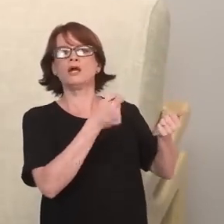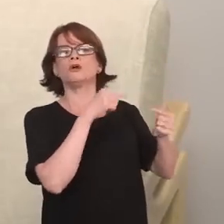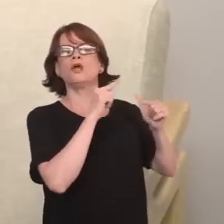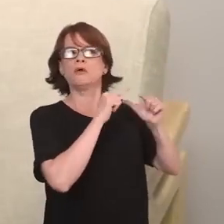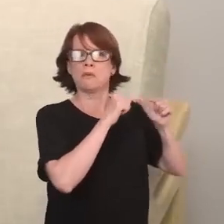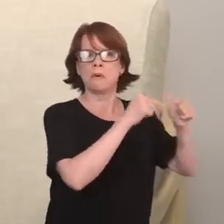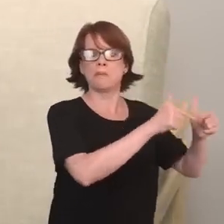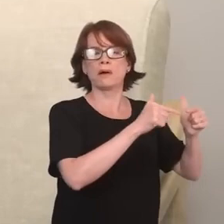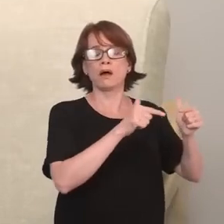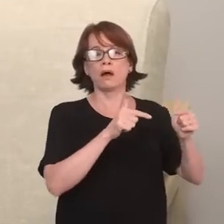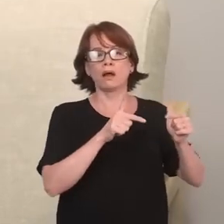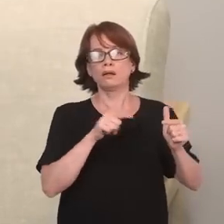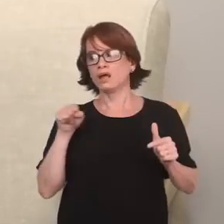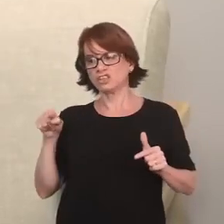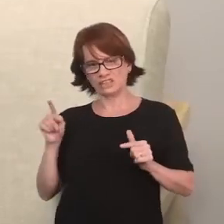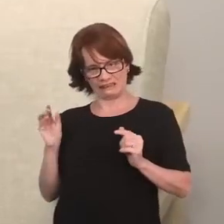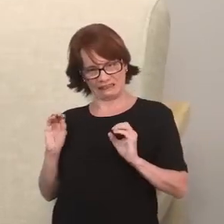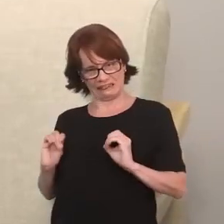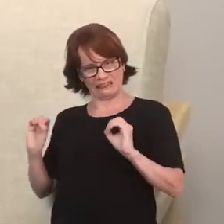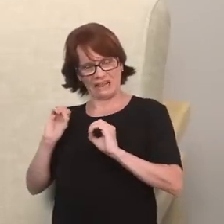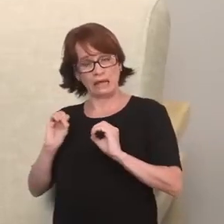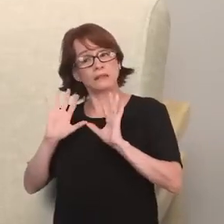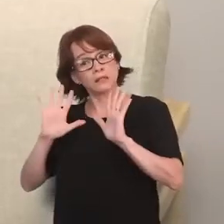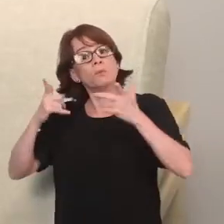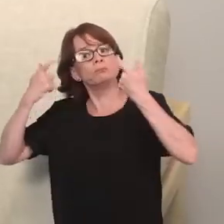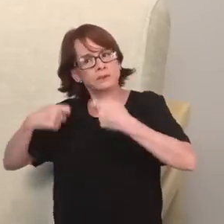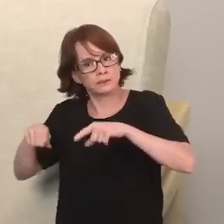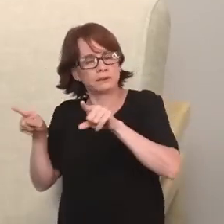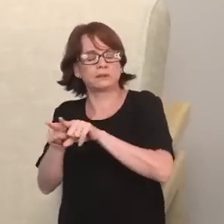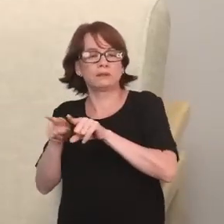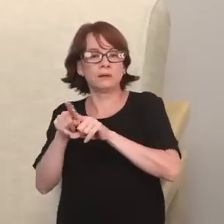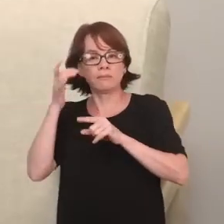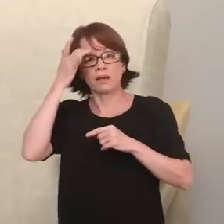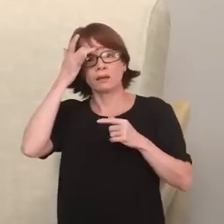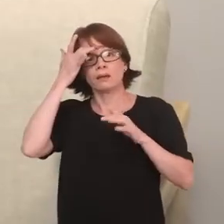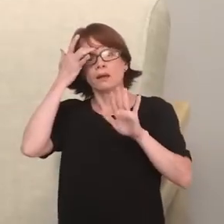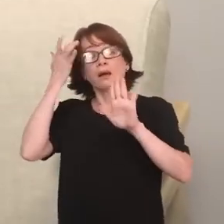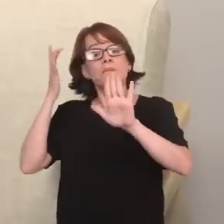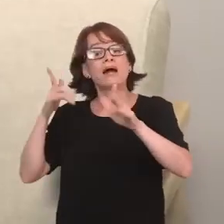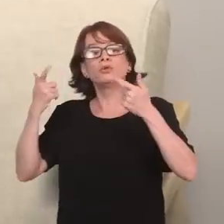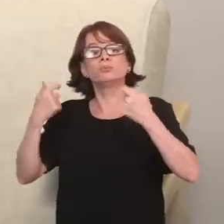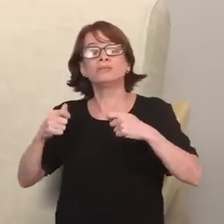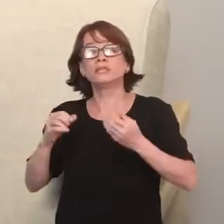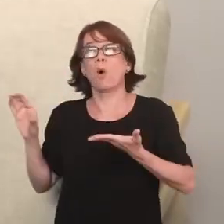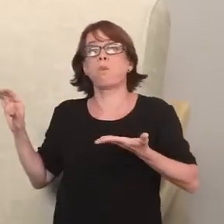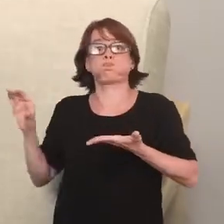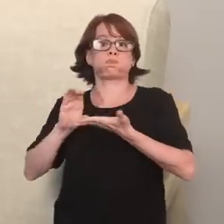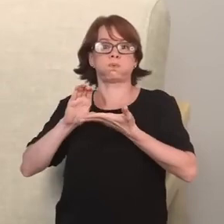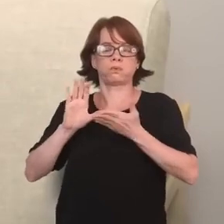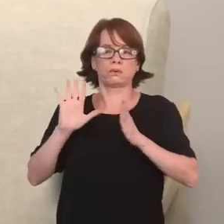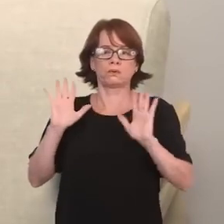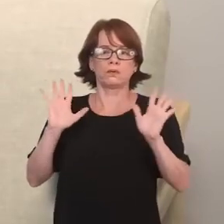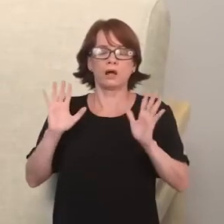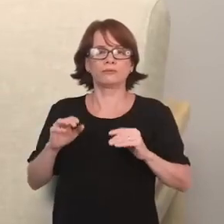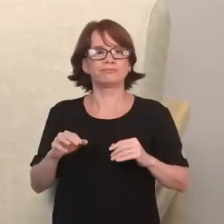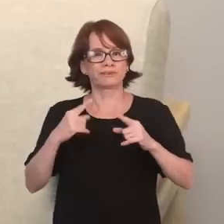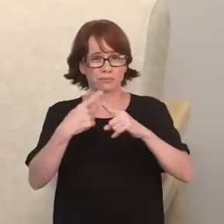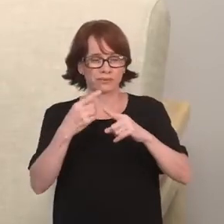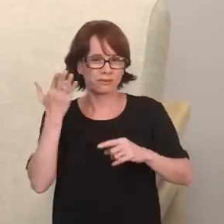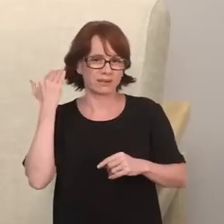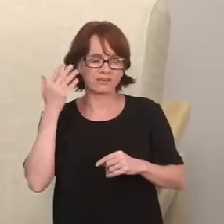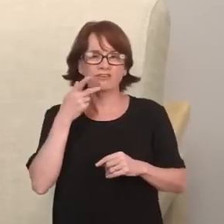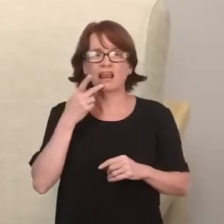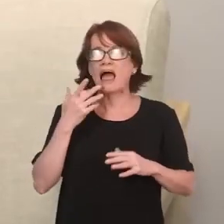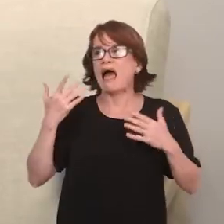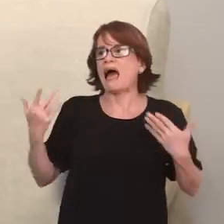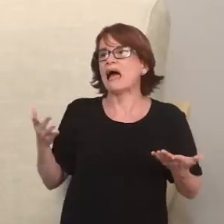confusão com isso. Até mesmo, por exemplo, tinha gente lá atrás que falava assim, mas o deputado não